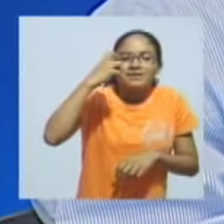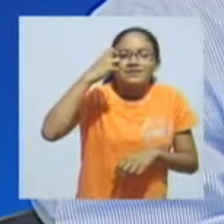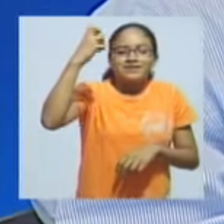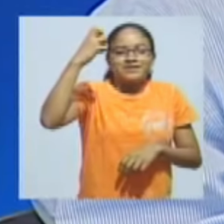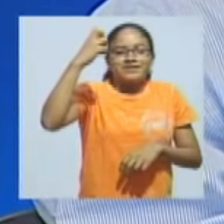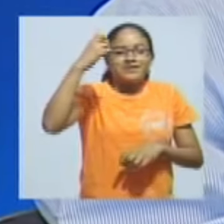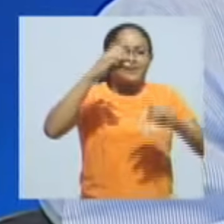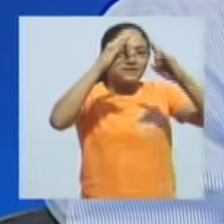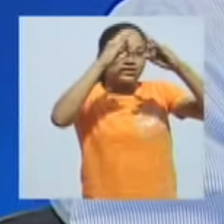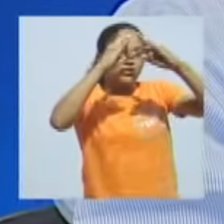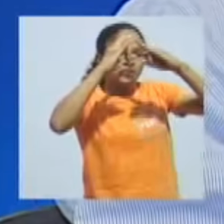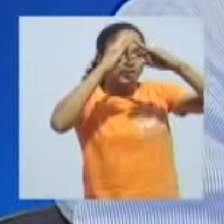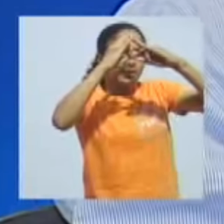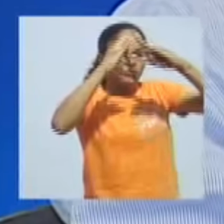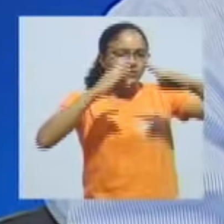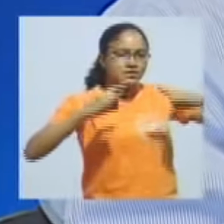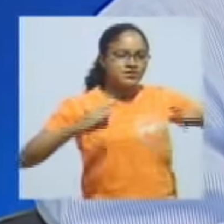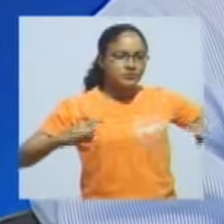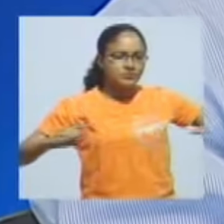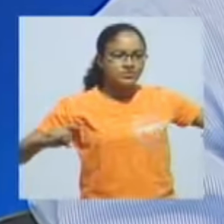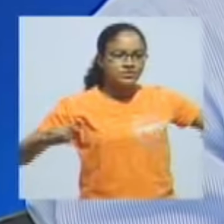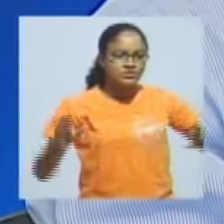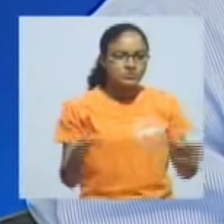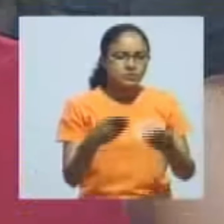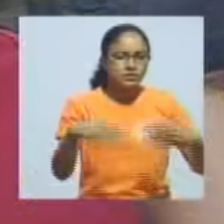Osana, vitória de Deus.